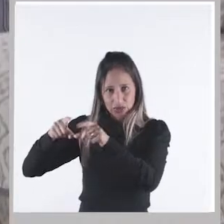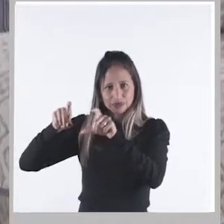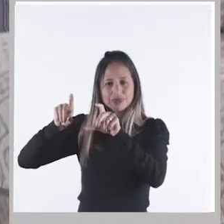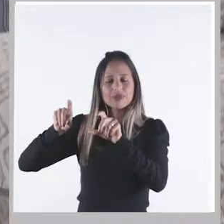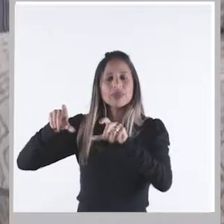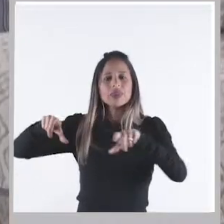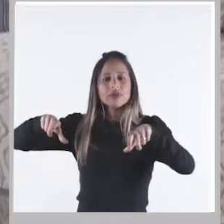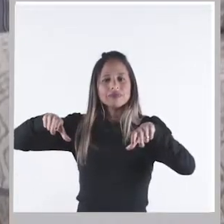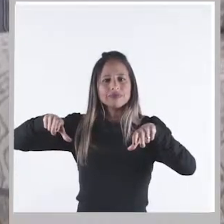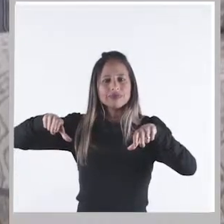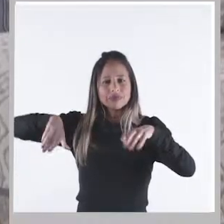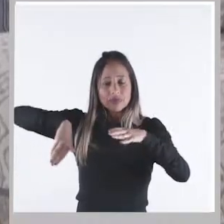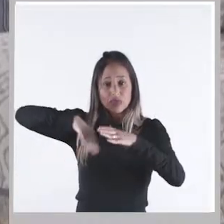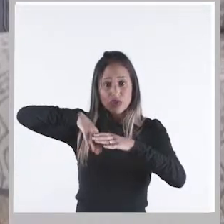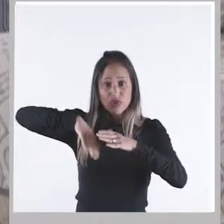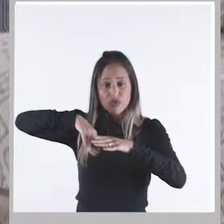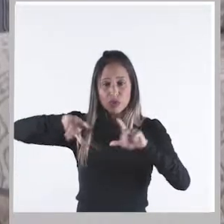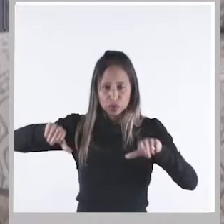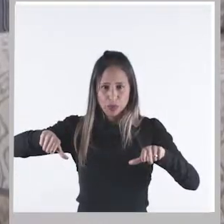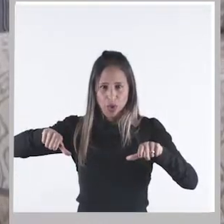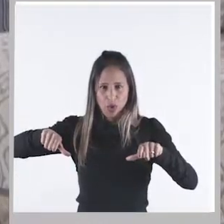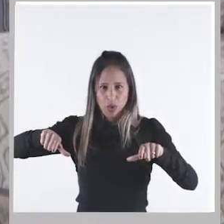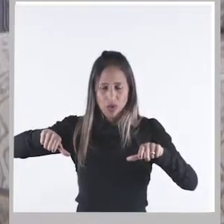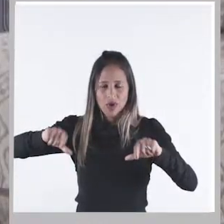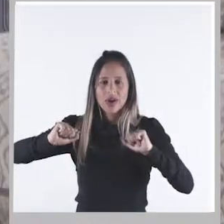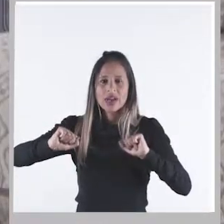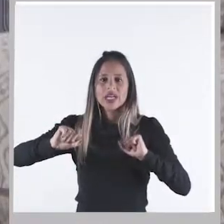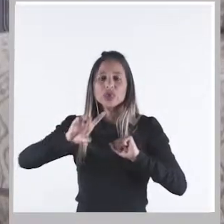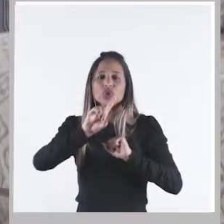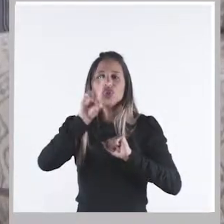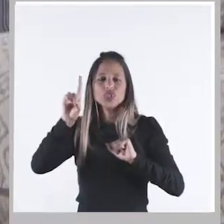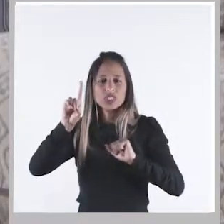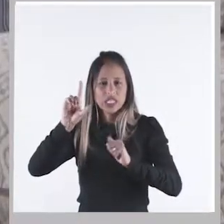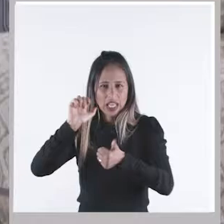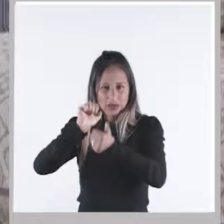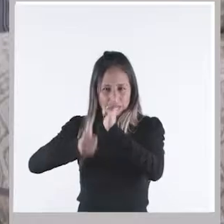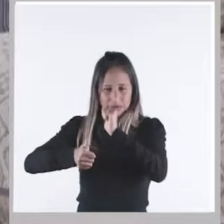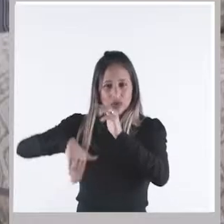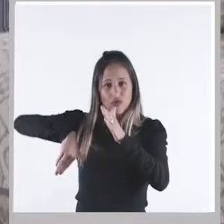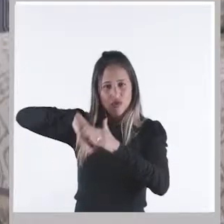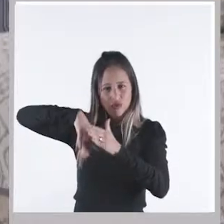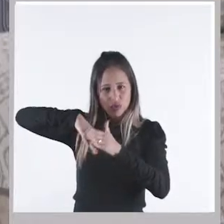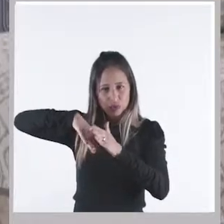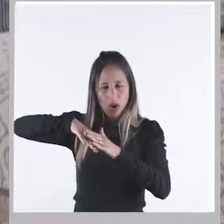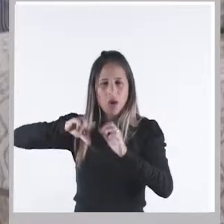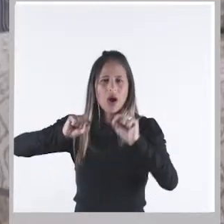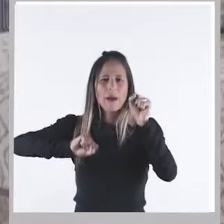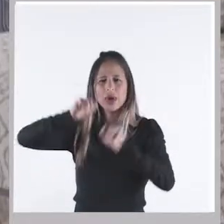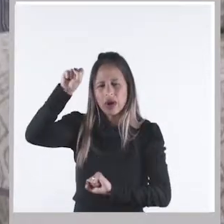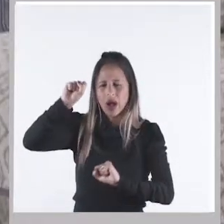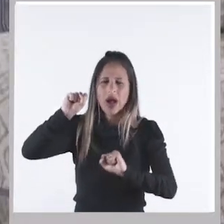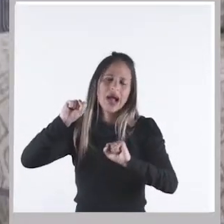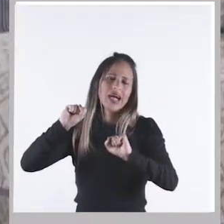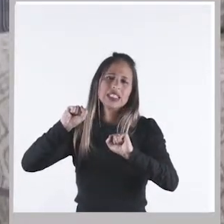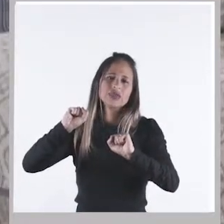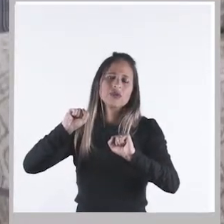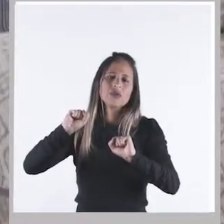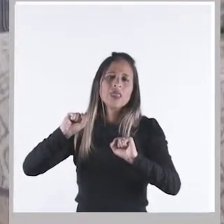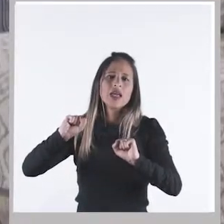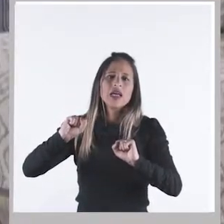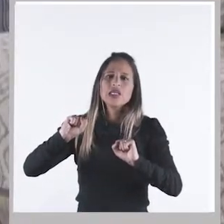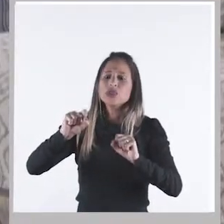futebol no fundo lá de casa, e a mamãe, quando nos dias que tinha jogo, né? campeonatos ali